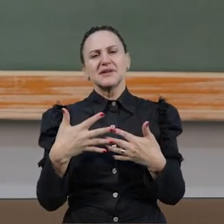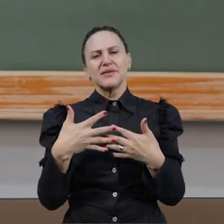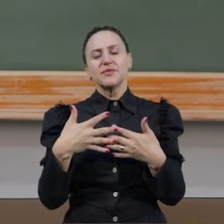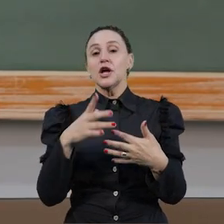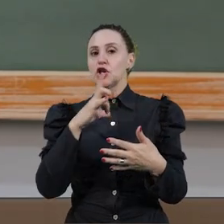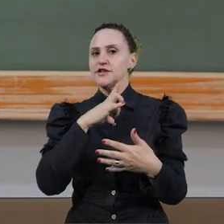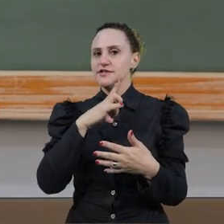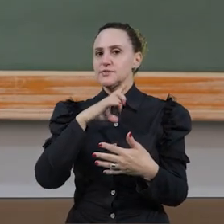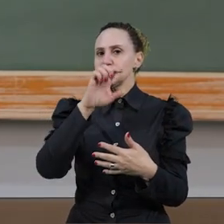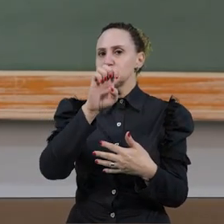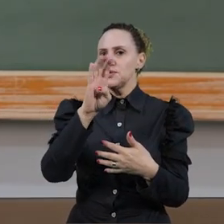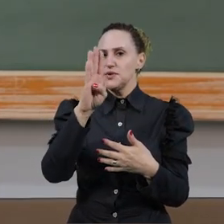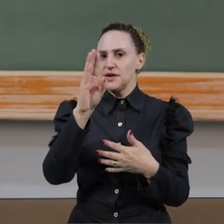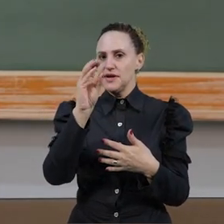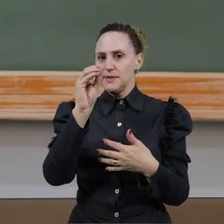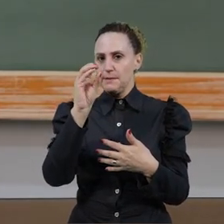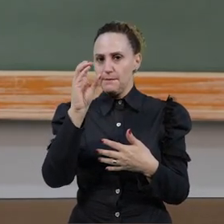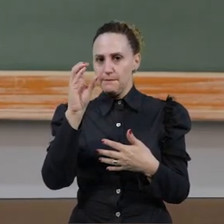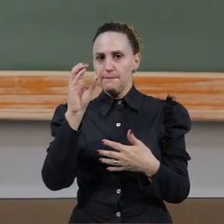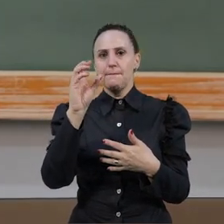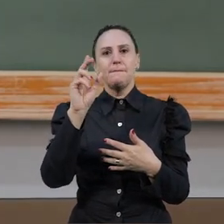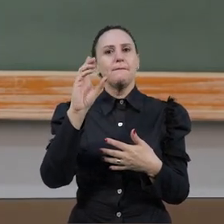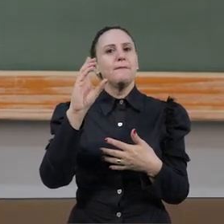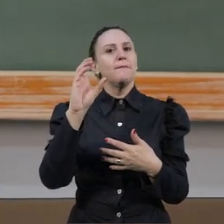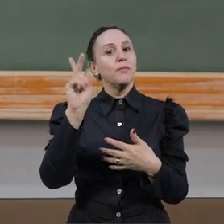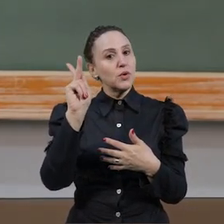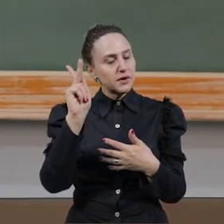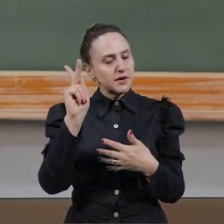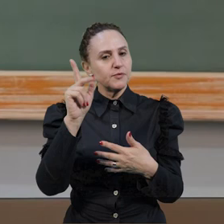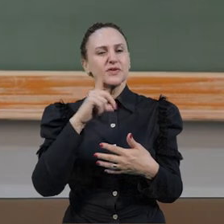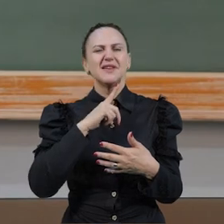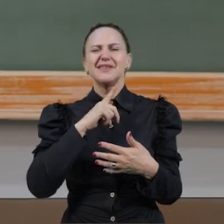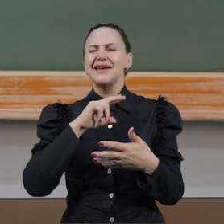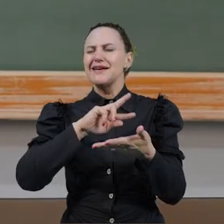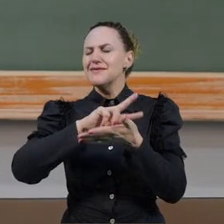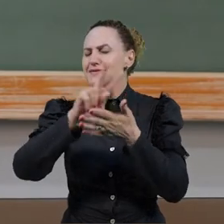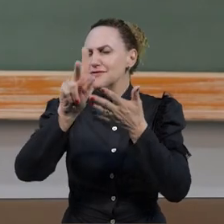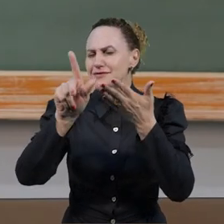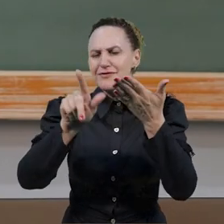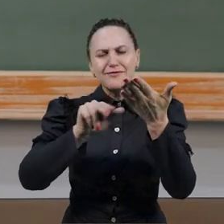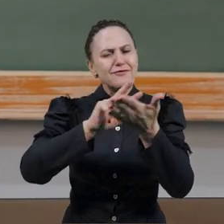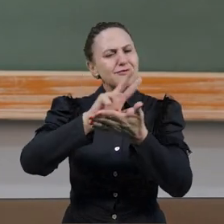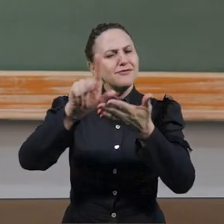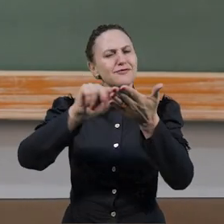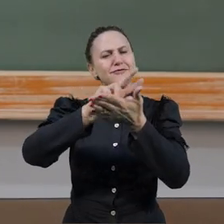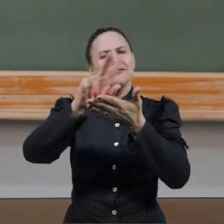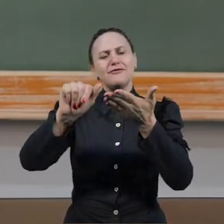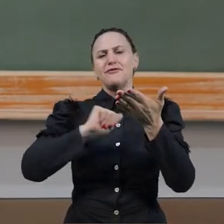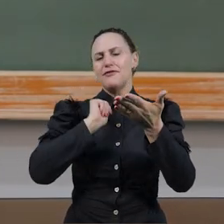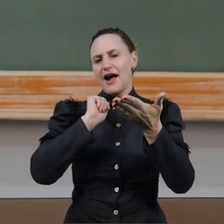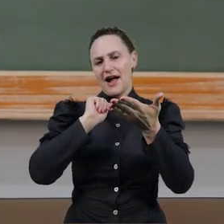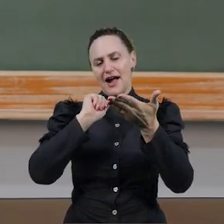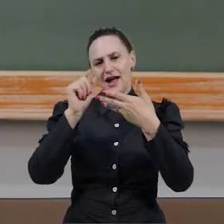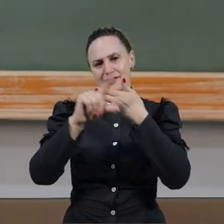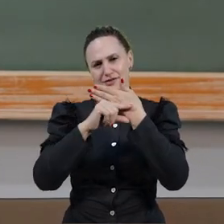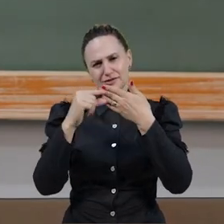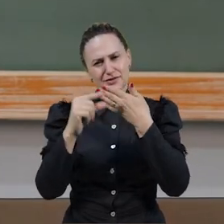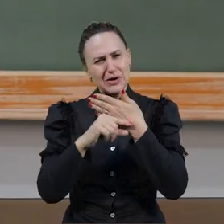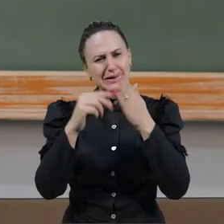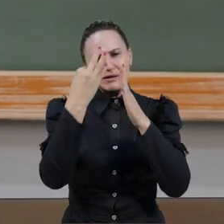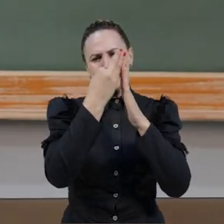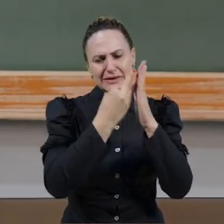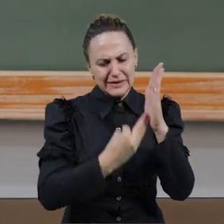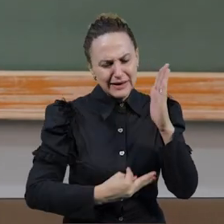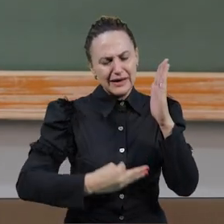Onde existe inúmeras referências de autores os livros didáticos da disciplina os textos